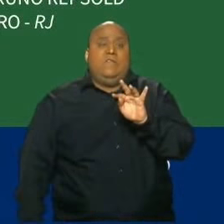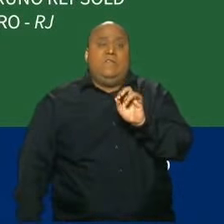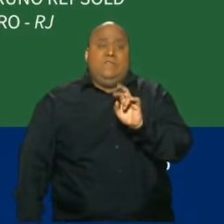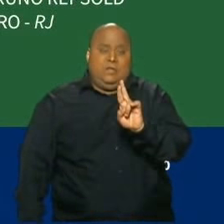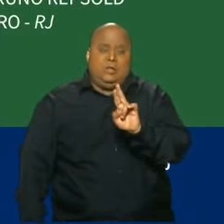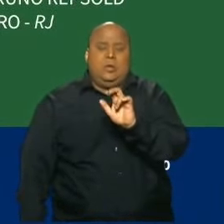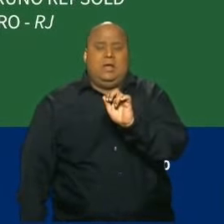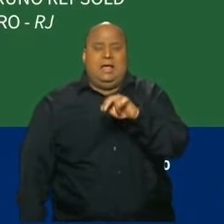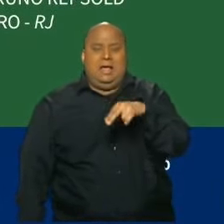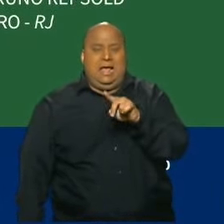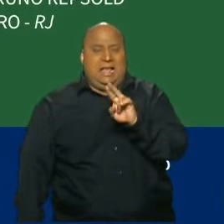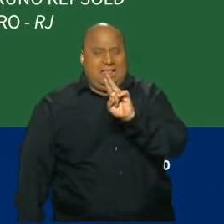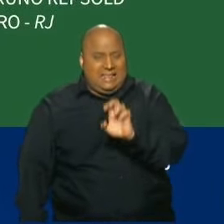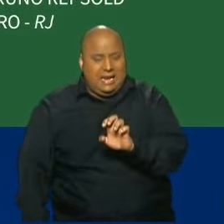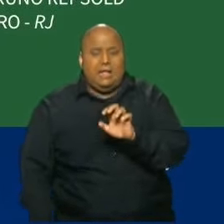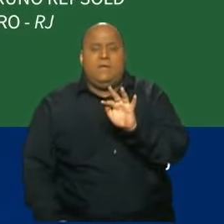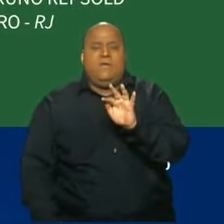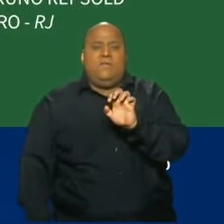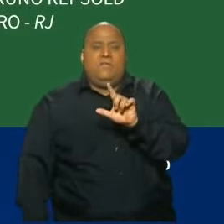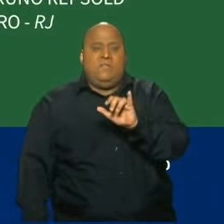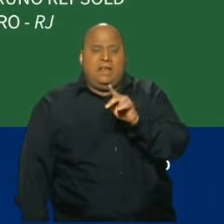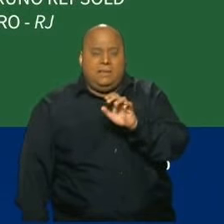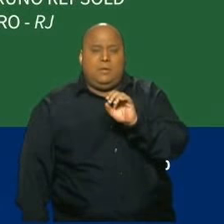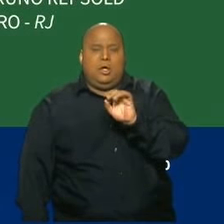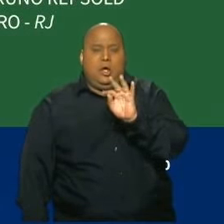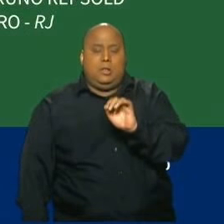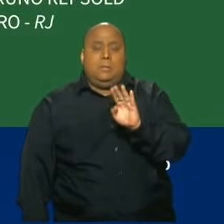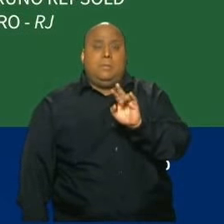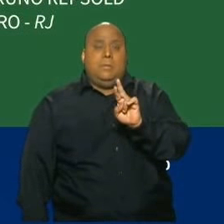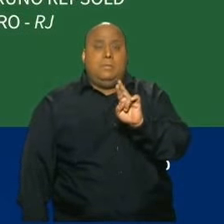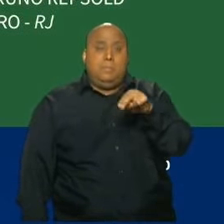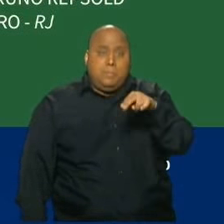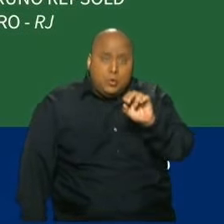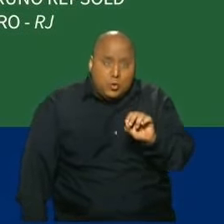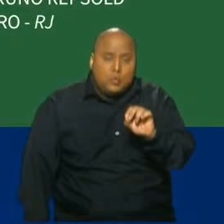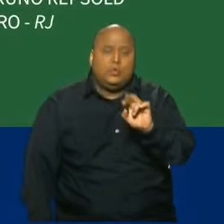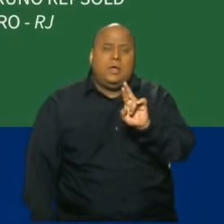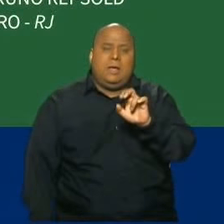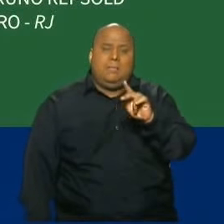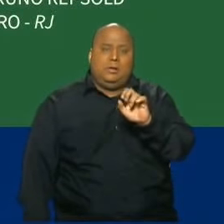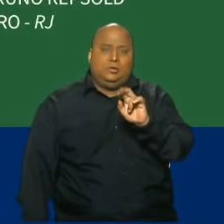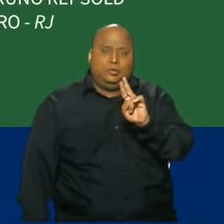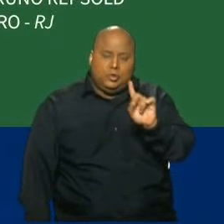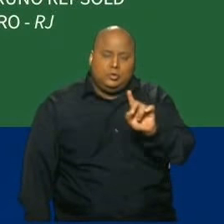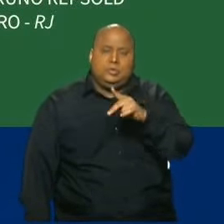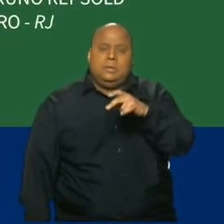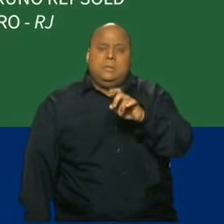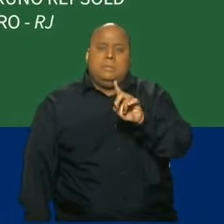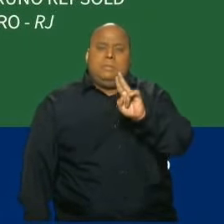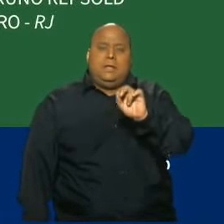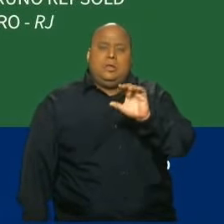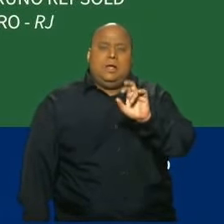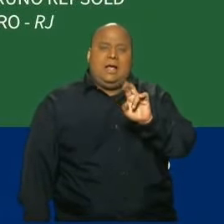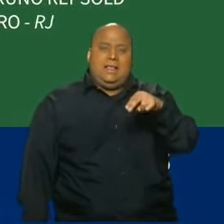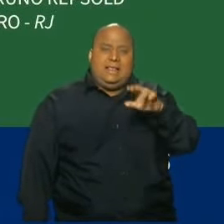Santos, André Siqueira, Felipe Cota, Bruno Repsold, Pedro Carneiro.